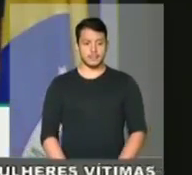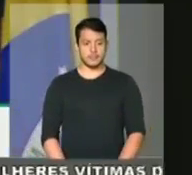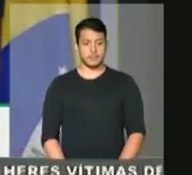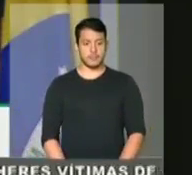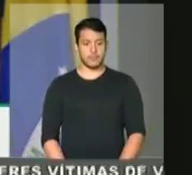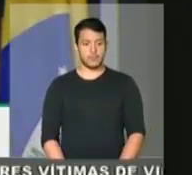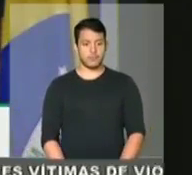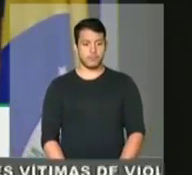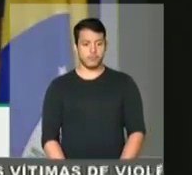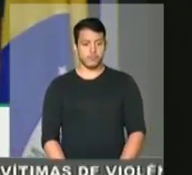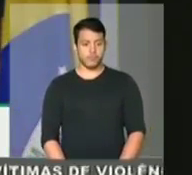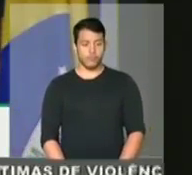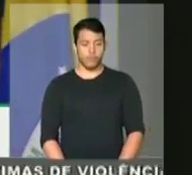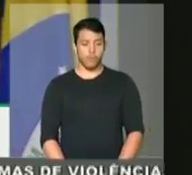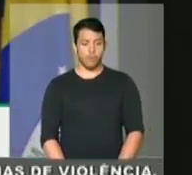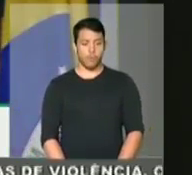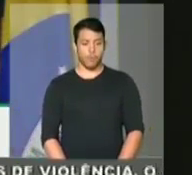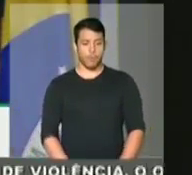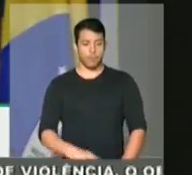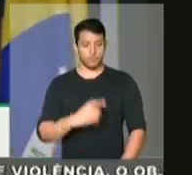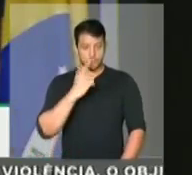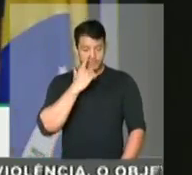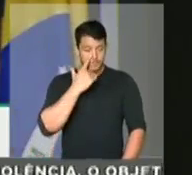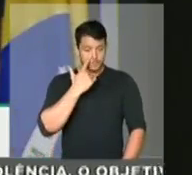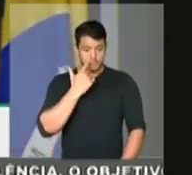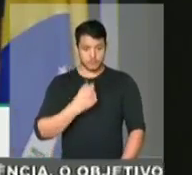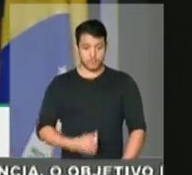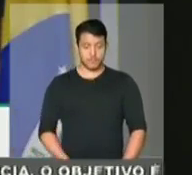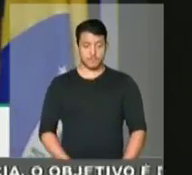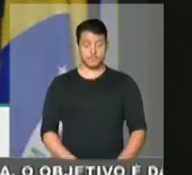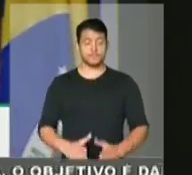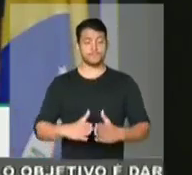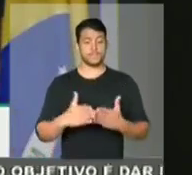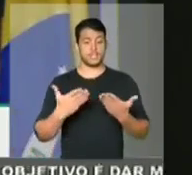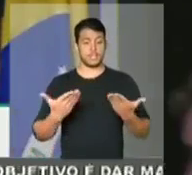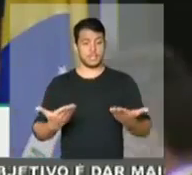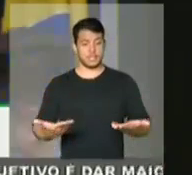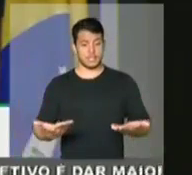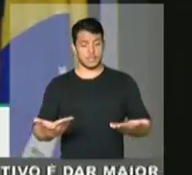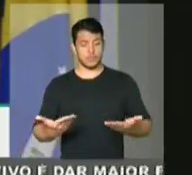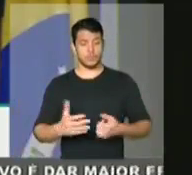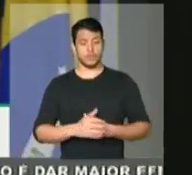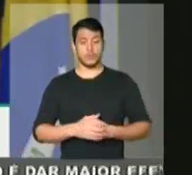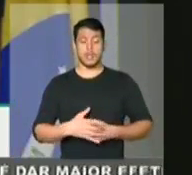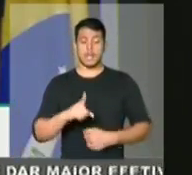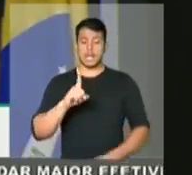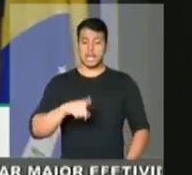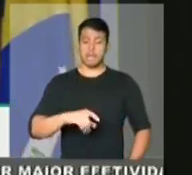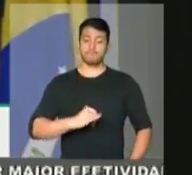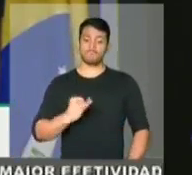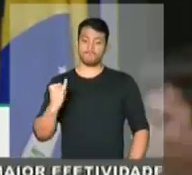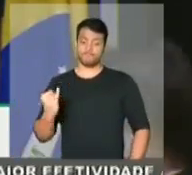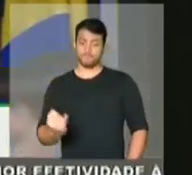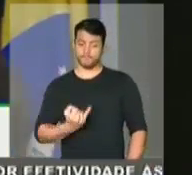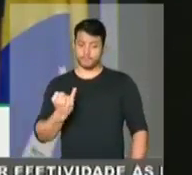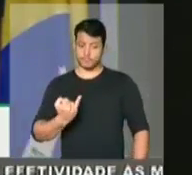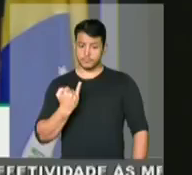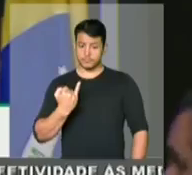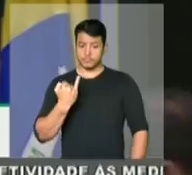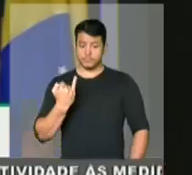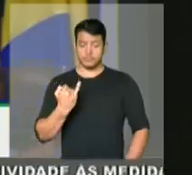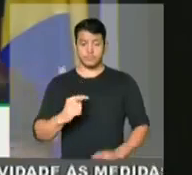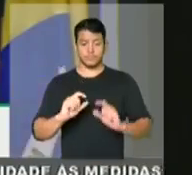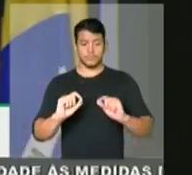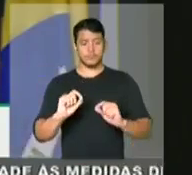decorrentes de investimentos constantemente realizados. Dessa maneira, se mostra imprescindível a